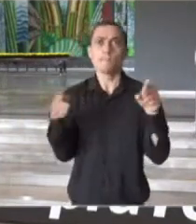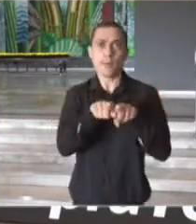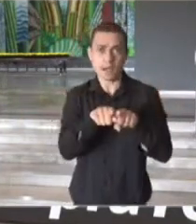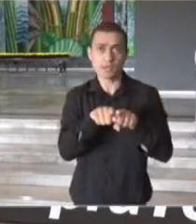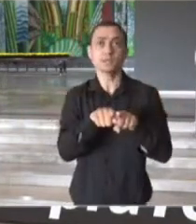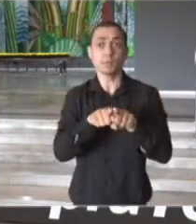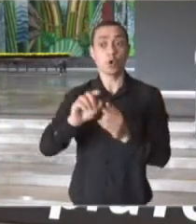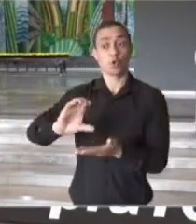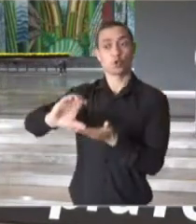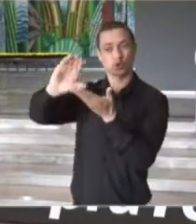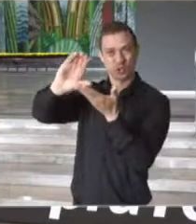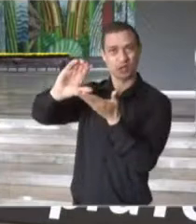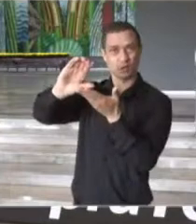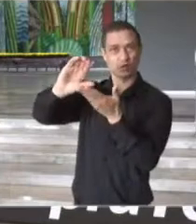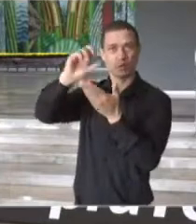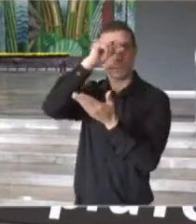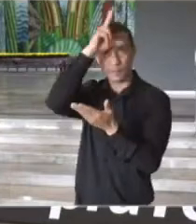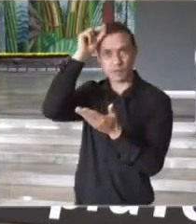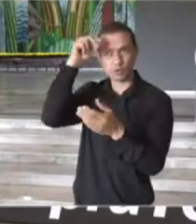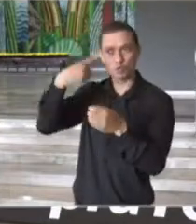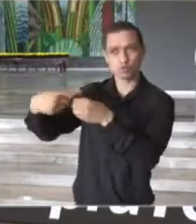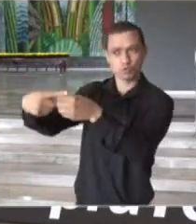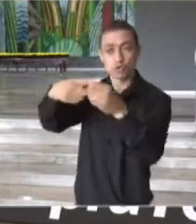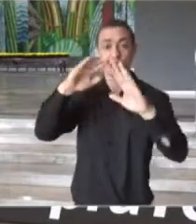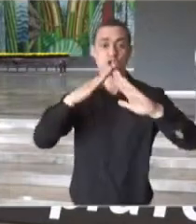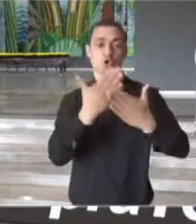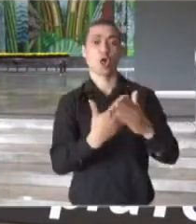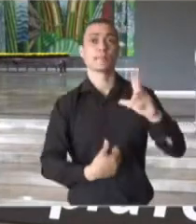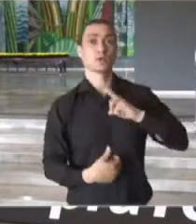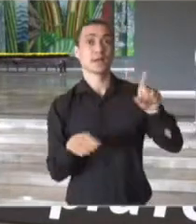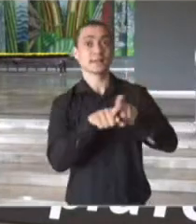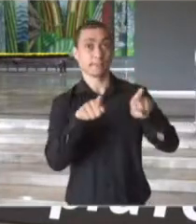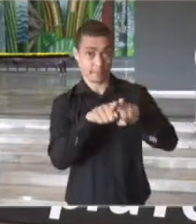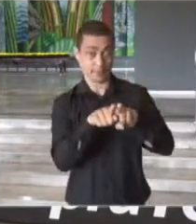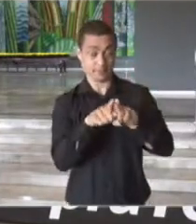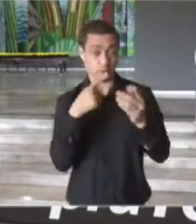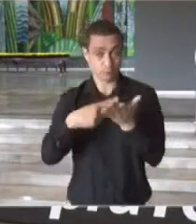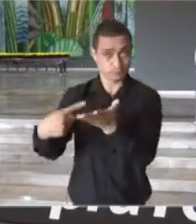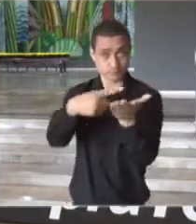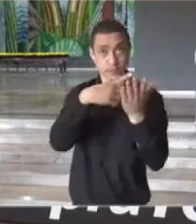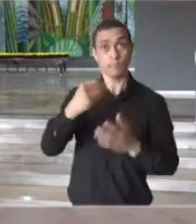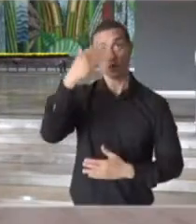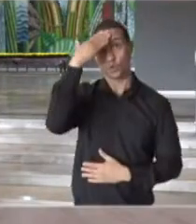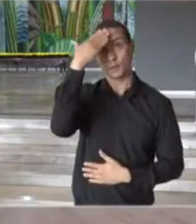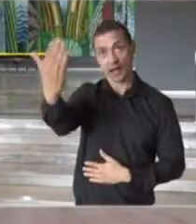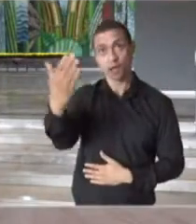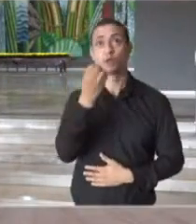redes municipais e também com as escolas privadas. Muito obrigado e bom dia a todos.